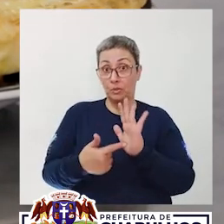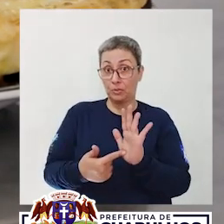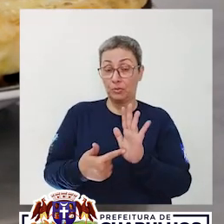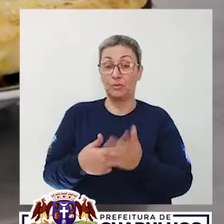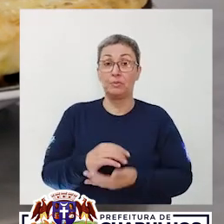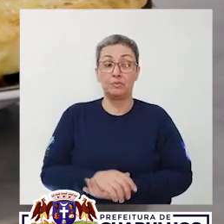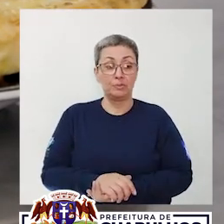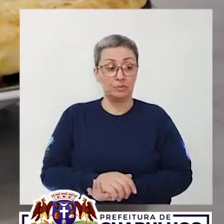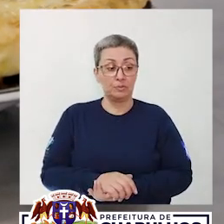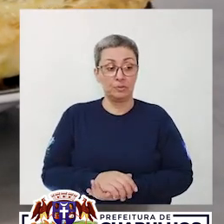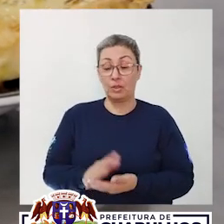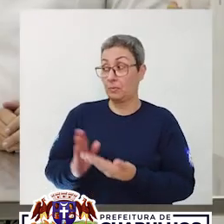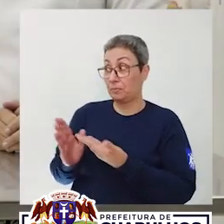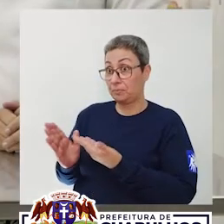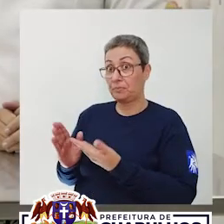recheio.